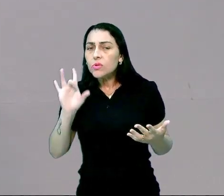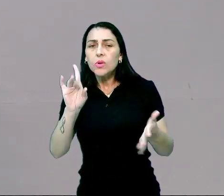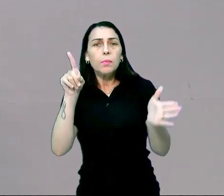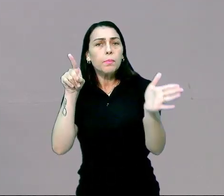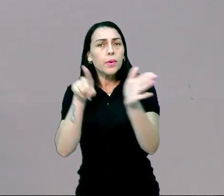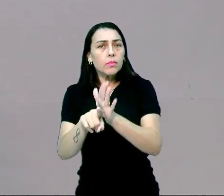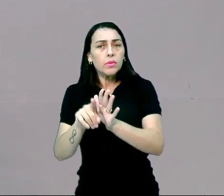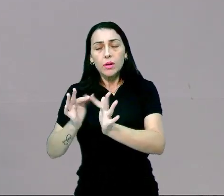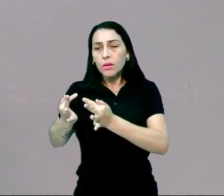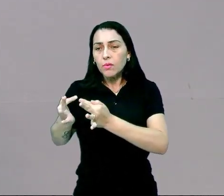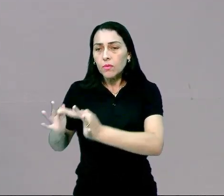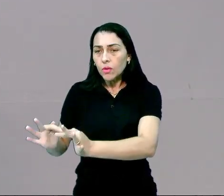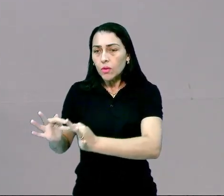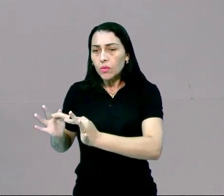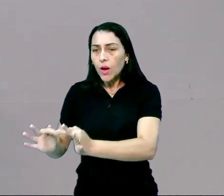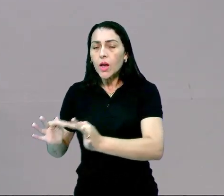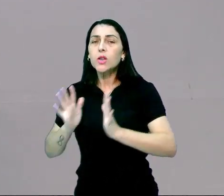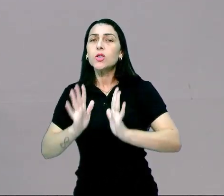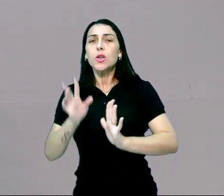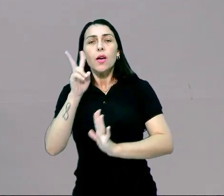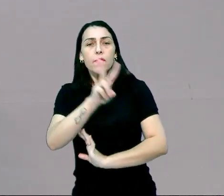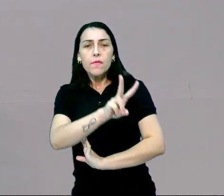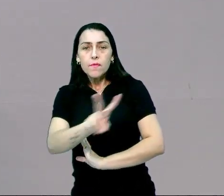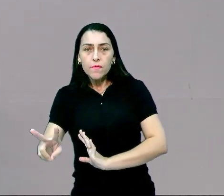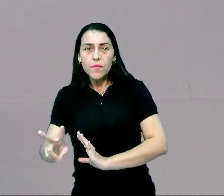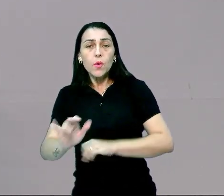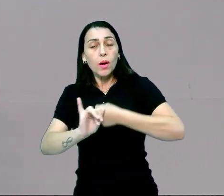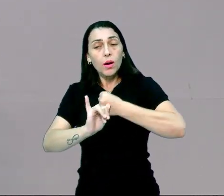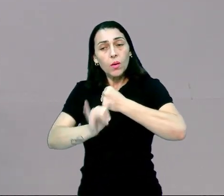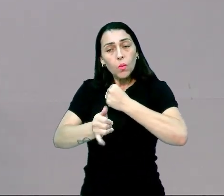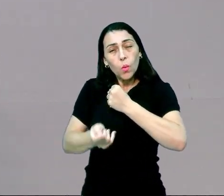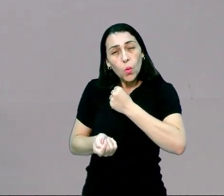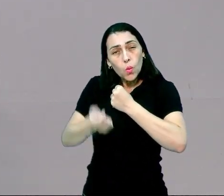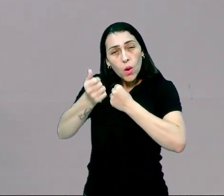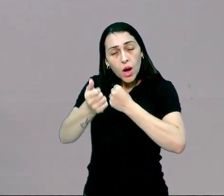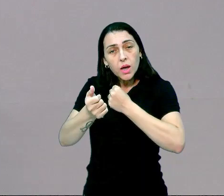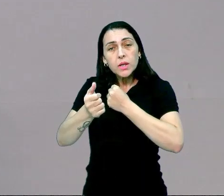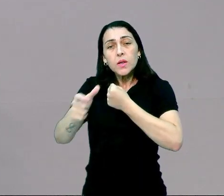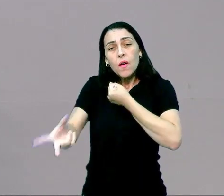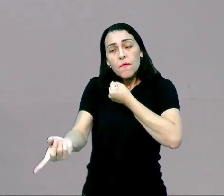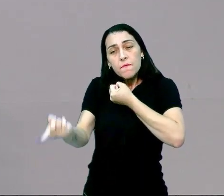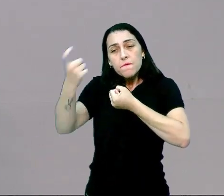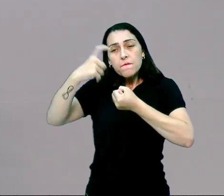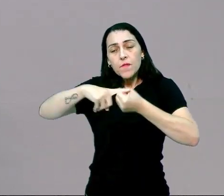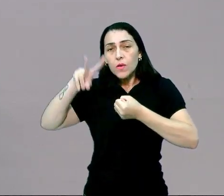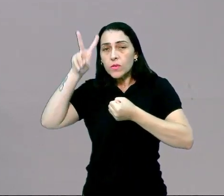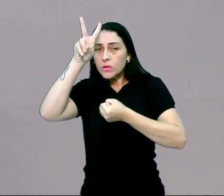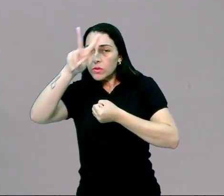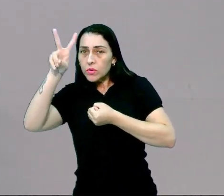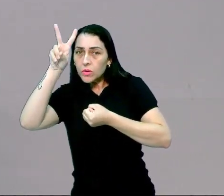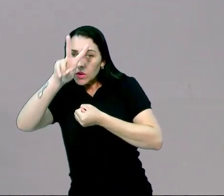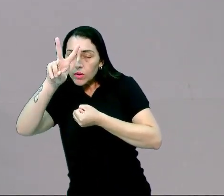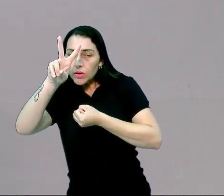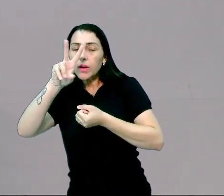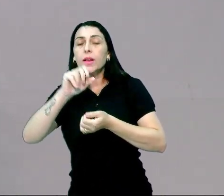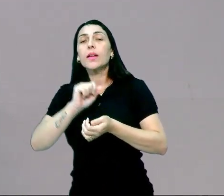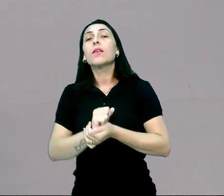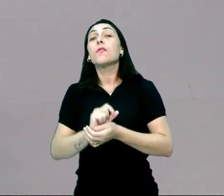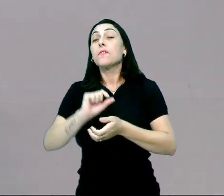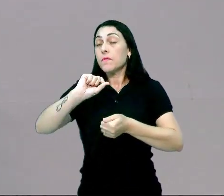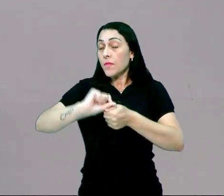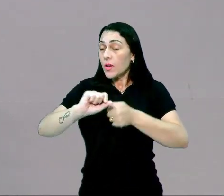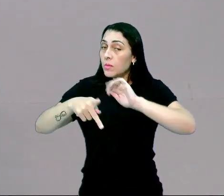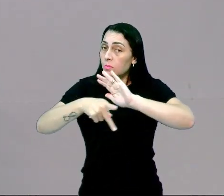sobre a dança folclórica. A gente já viu que é quase uma crônica, que faz um resgate histórico, né? Faz uma manutenção histórica,